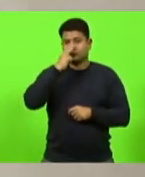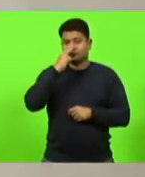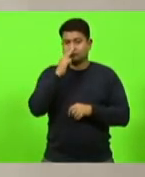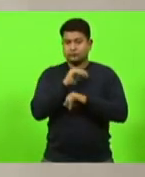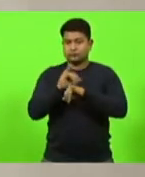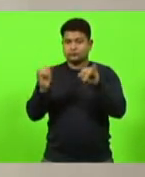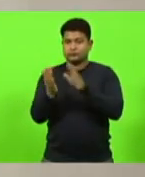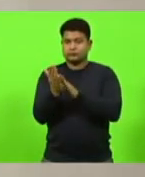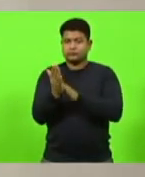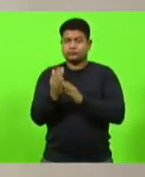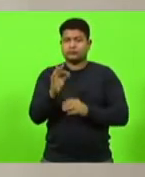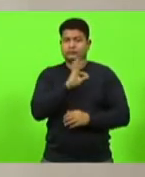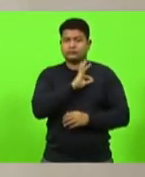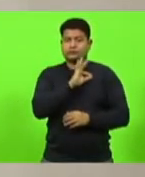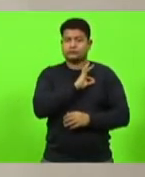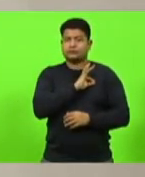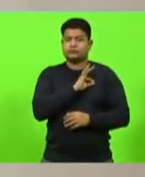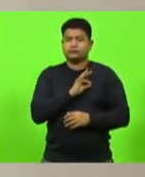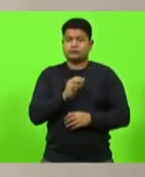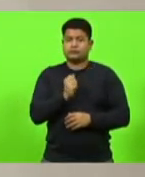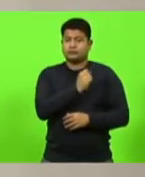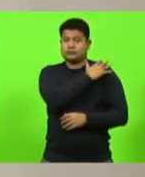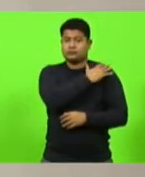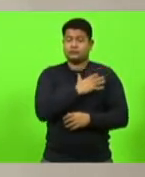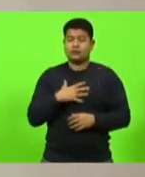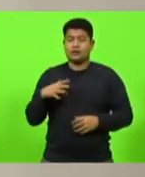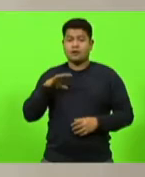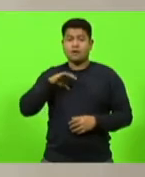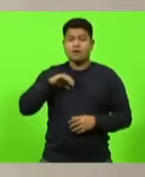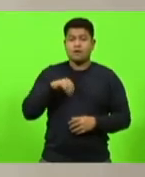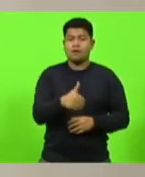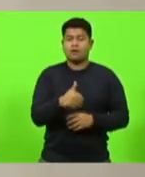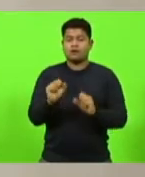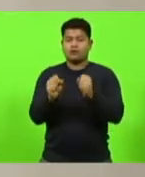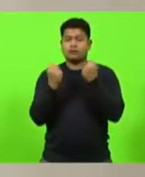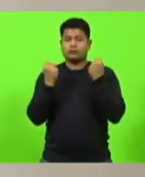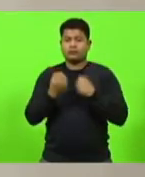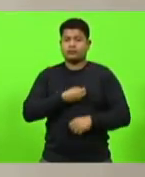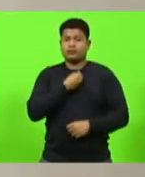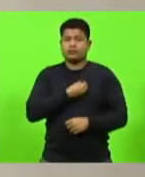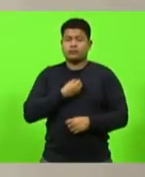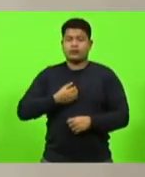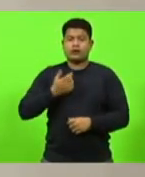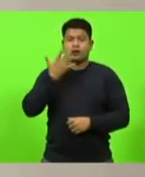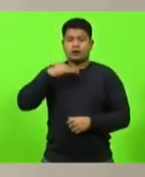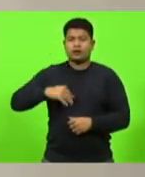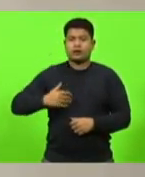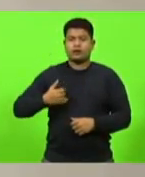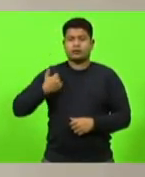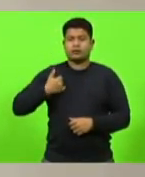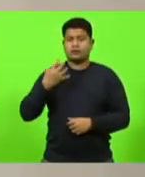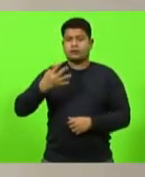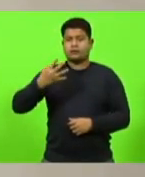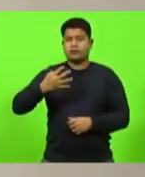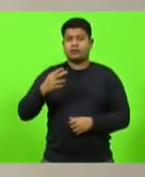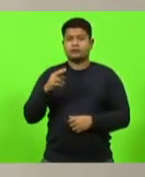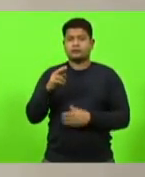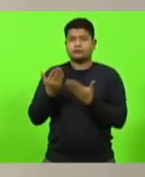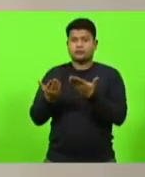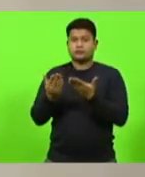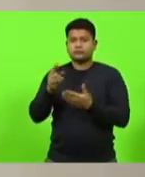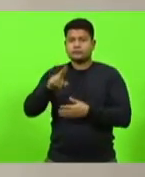aos policiais militares pela corajosa ação em defesa da vida de uma criança de 4 anos de idade, fazendo uso de manobra de